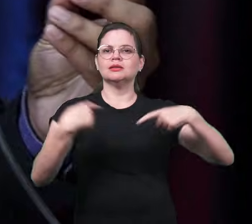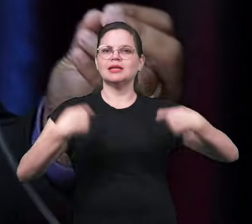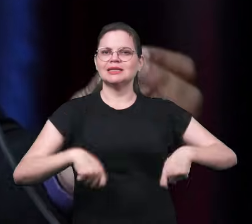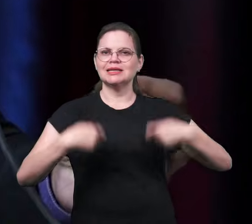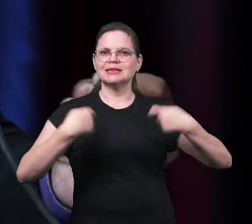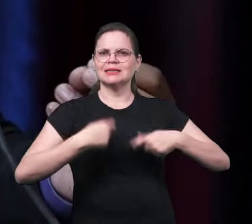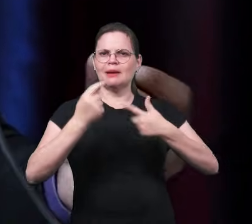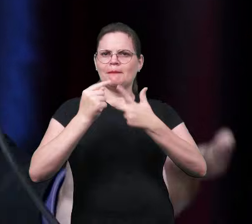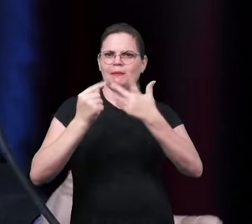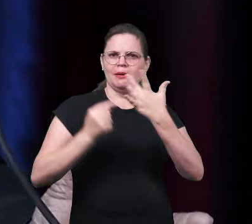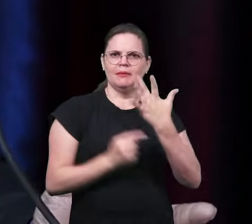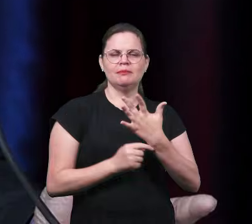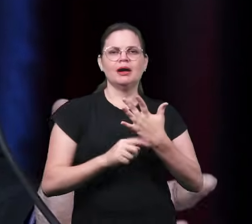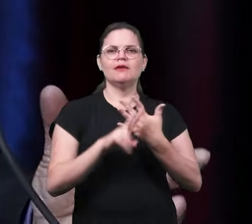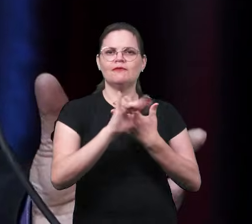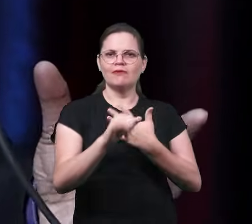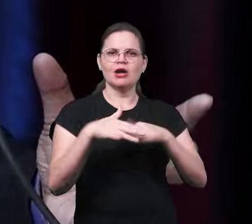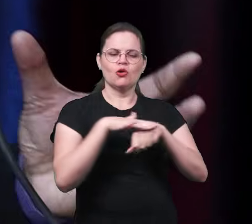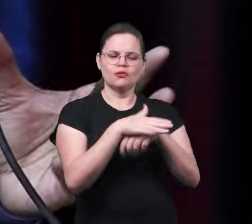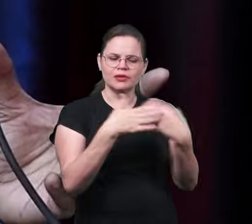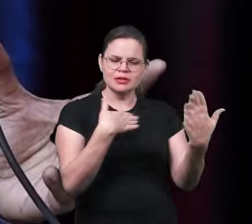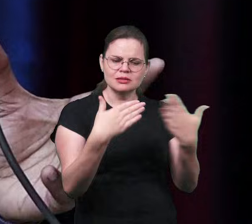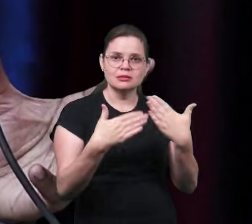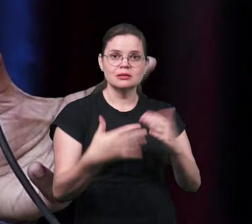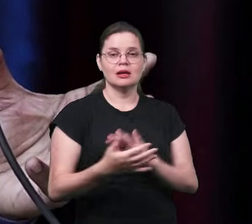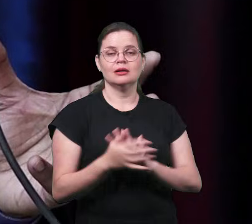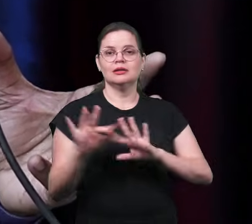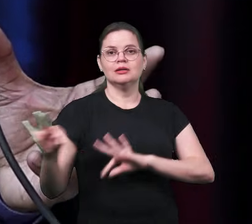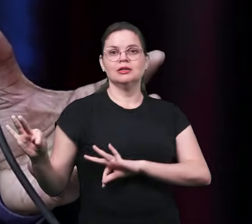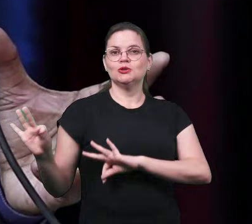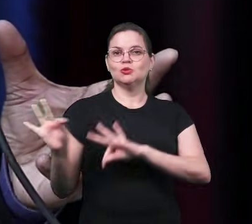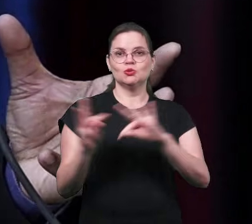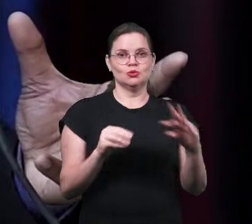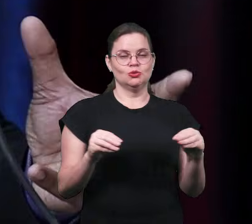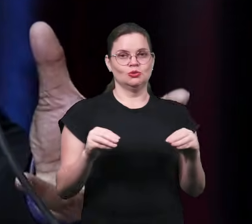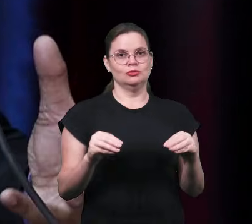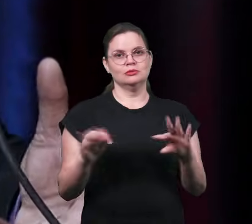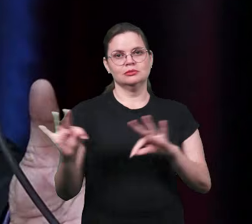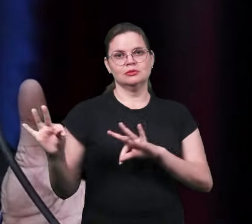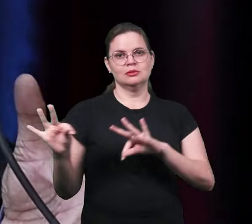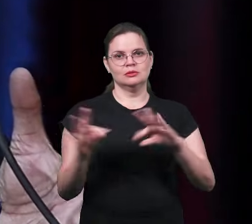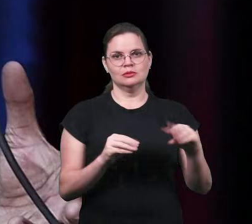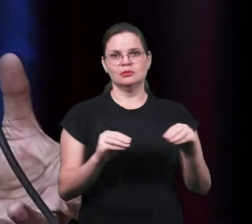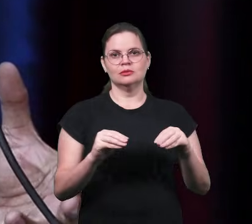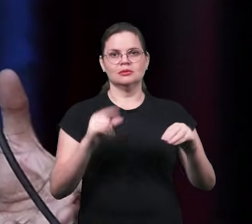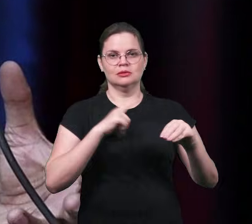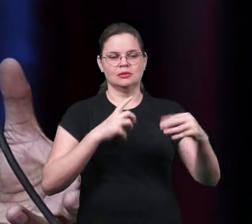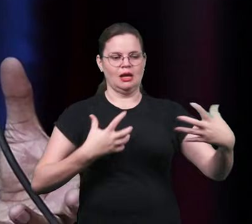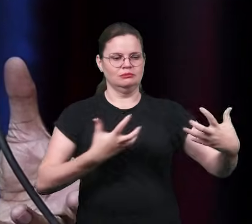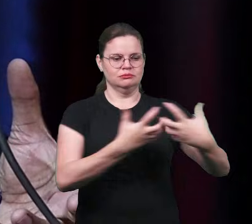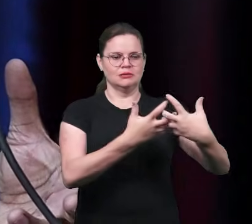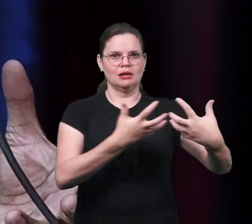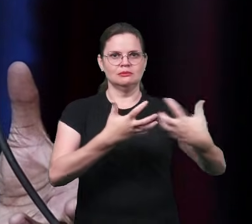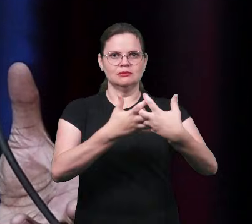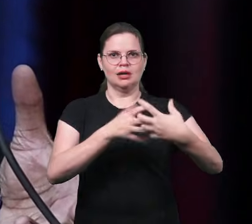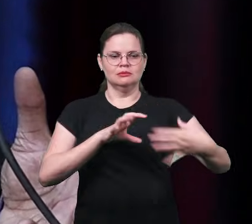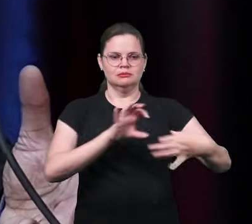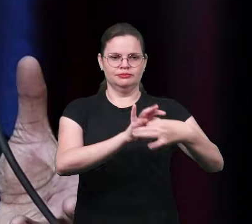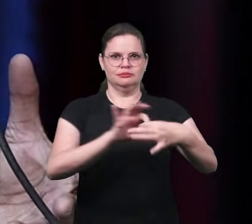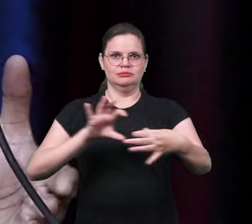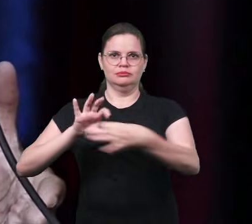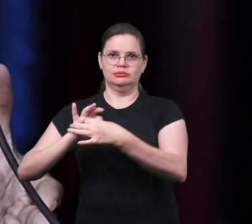necessidades, das demandas são tratadas. E tudo isso, quer dizer, interligadas uma à outra. Não